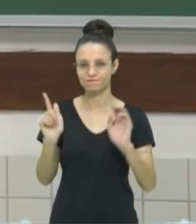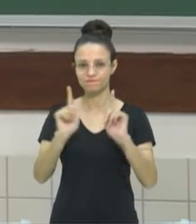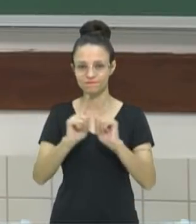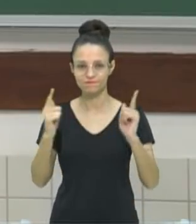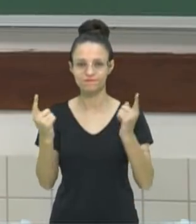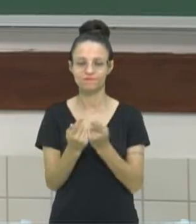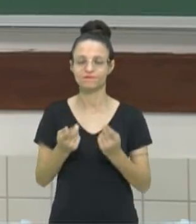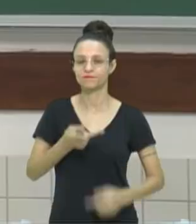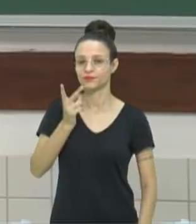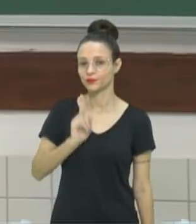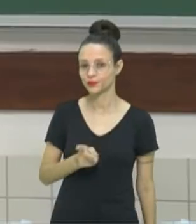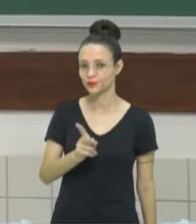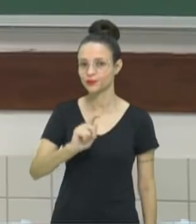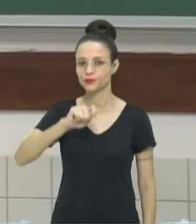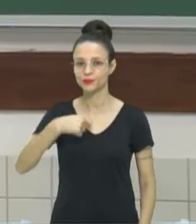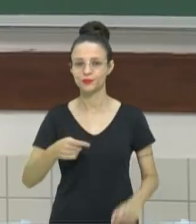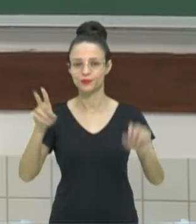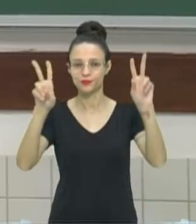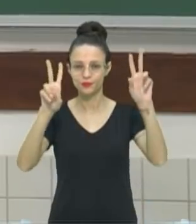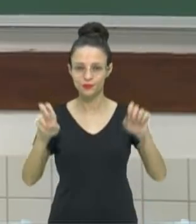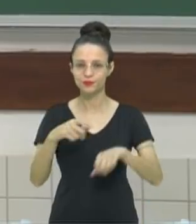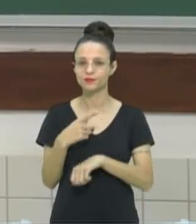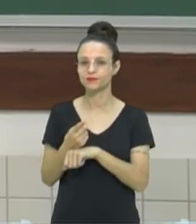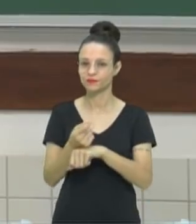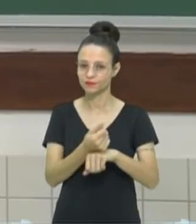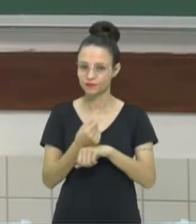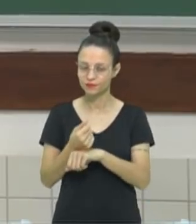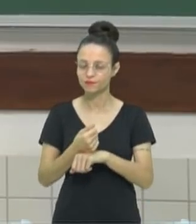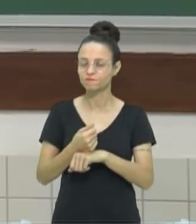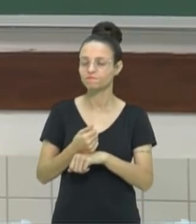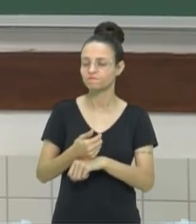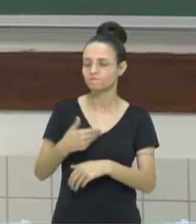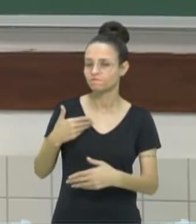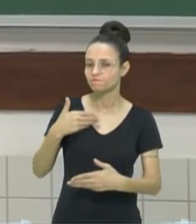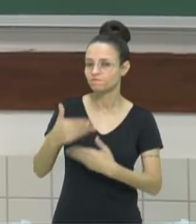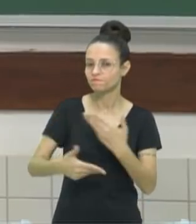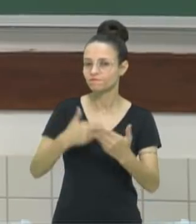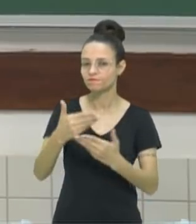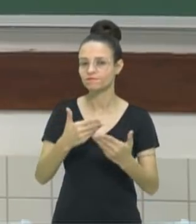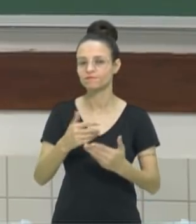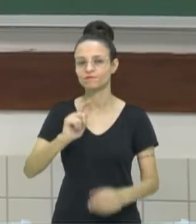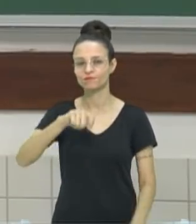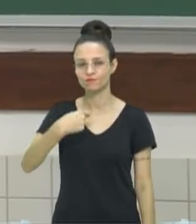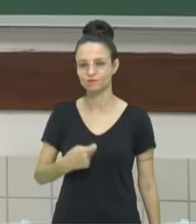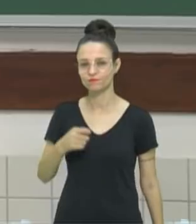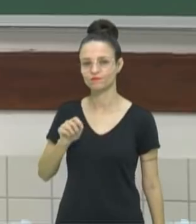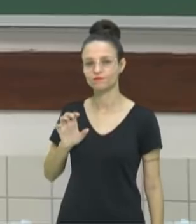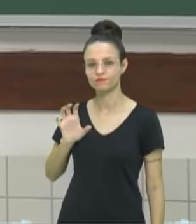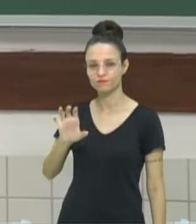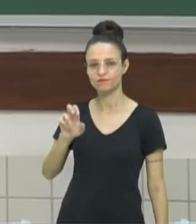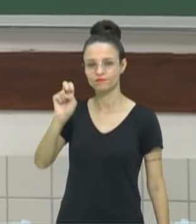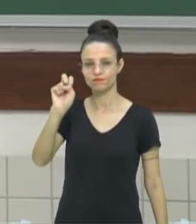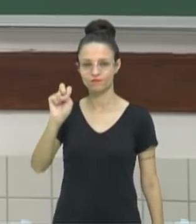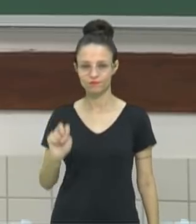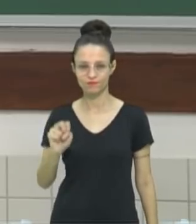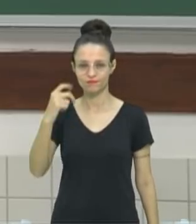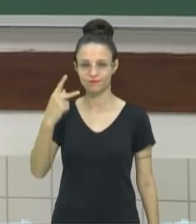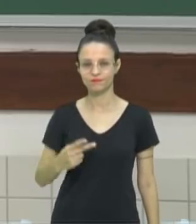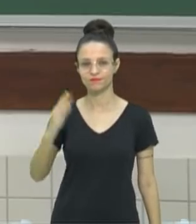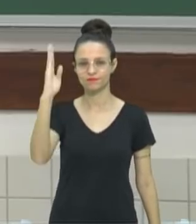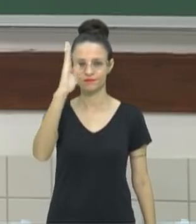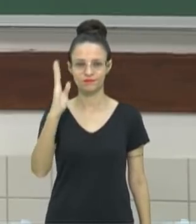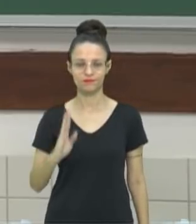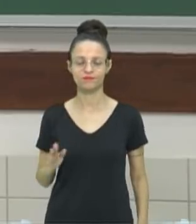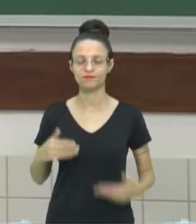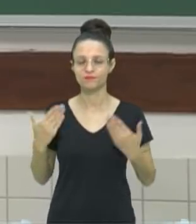continuar trabalhando as atividades econômicas e seus desdobramentos ali na região sul do Brasil. Então vamos